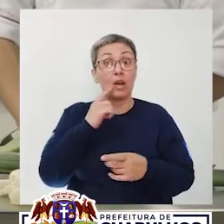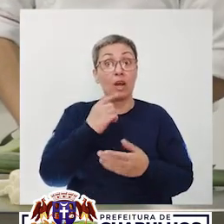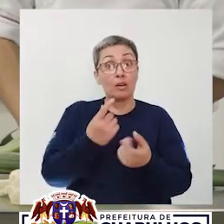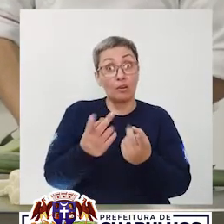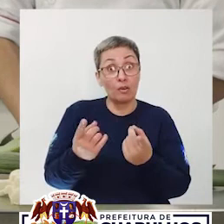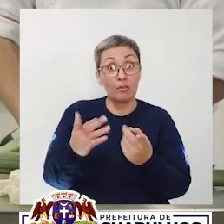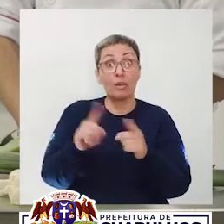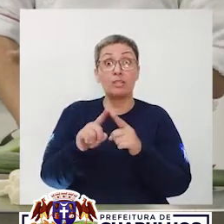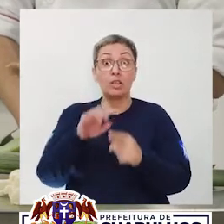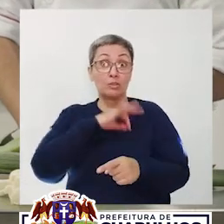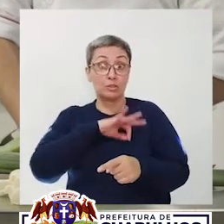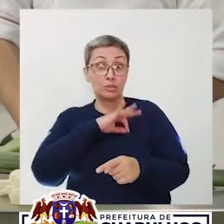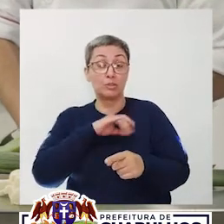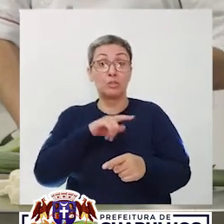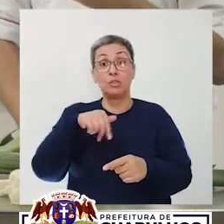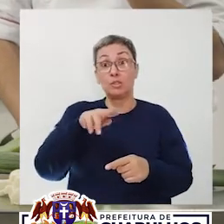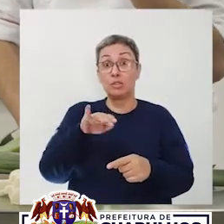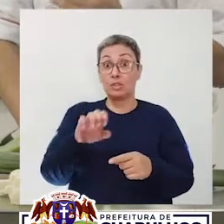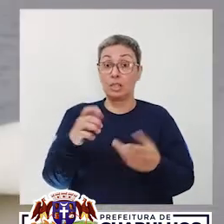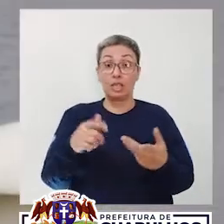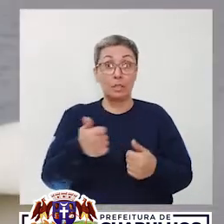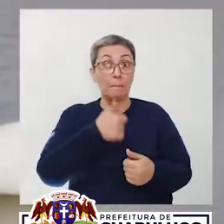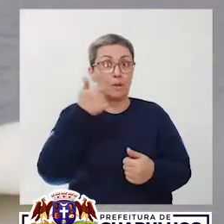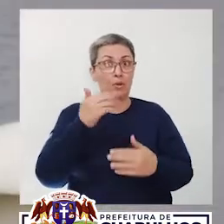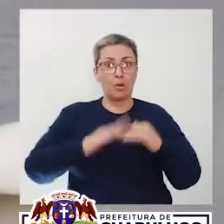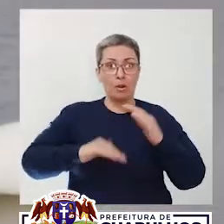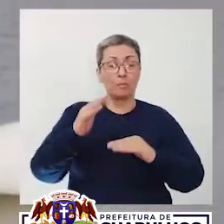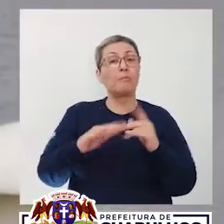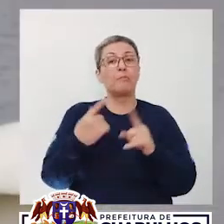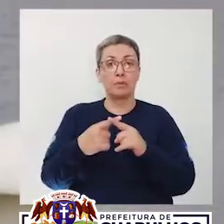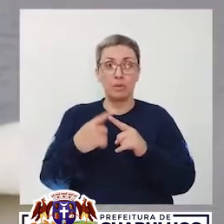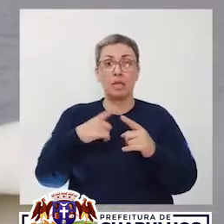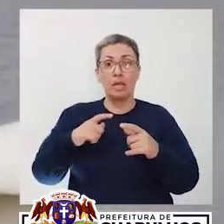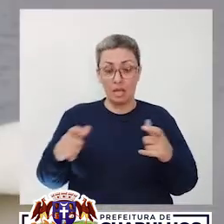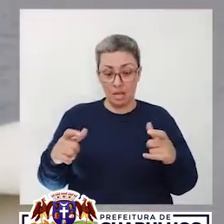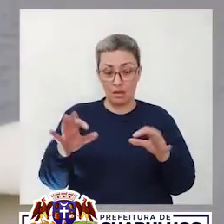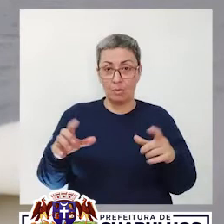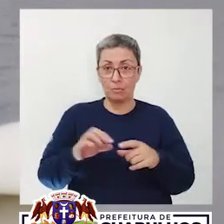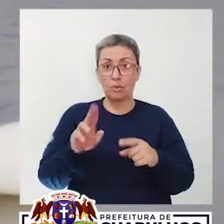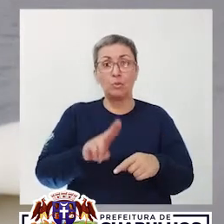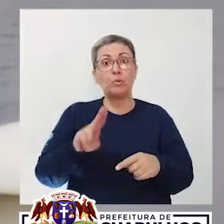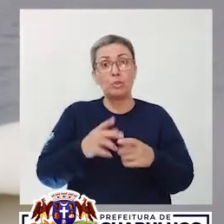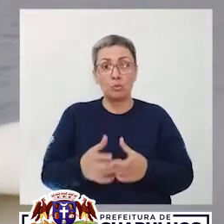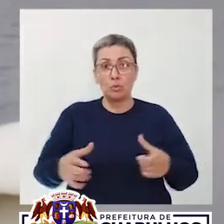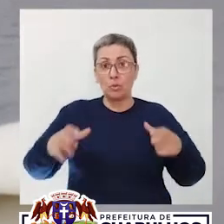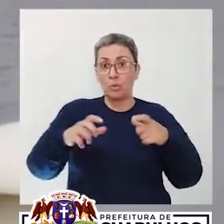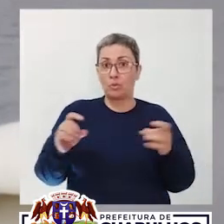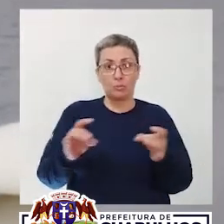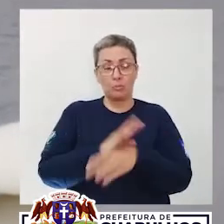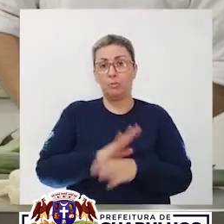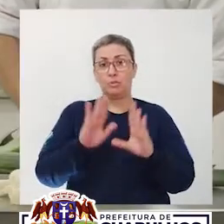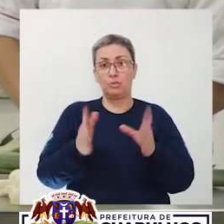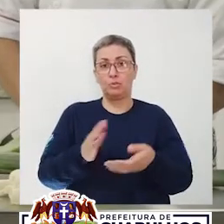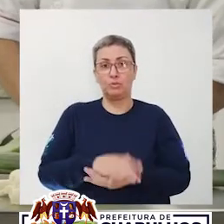vai começar a gerar renda aí com as quiches, aquela é muito mais prática, porque você já faz muito mais. E já usa como